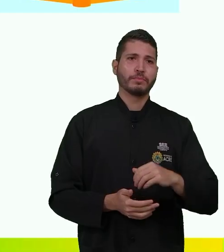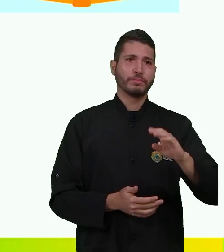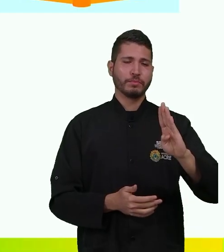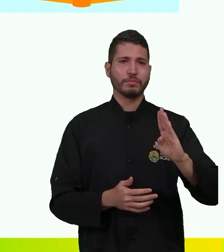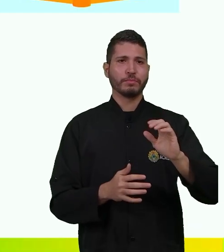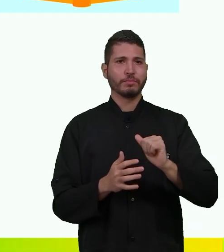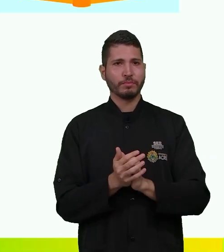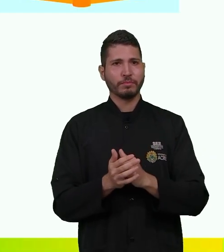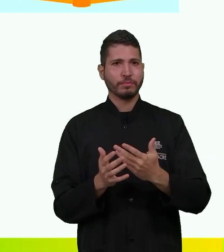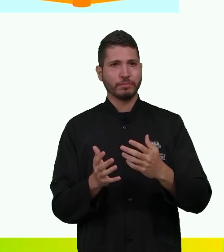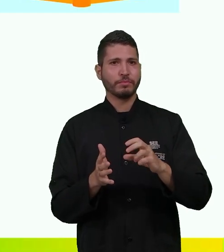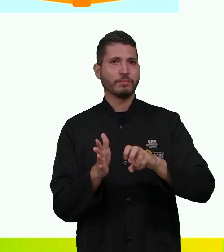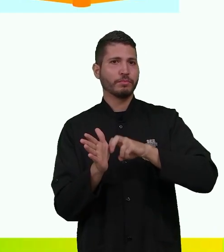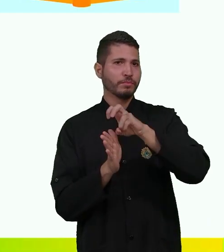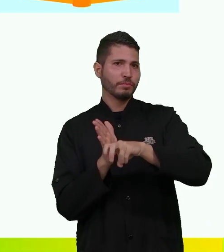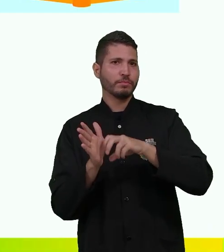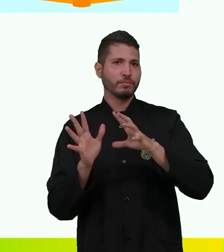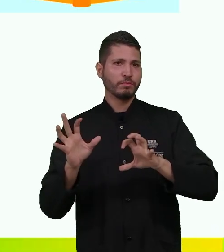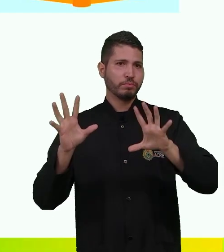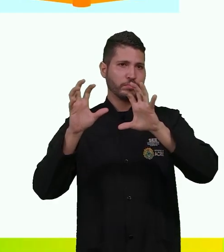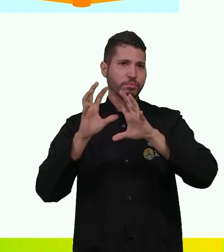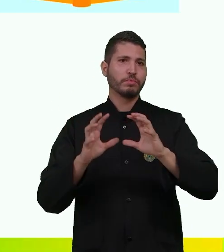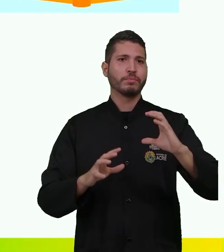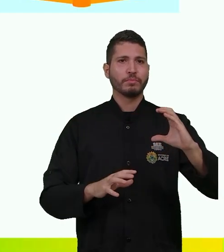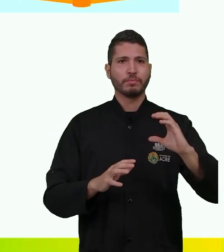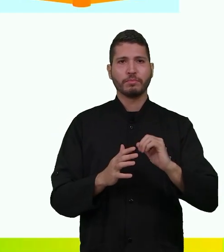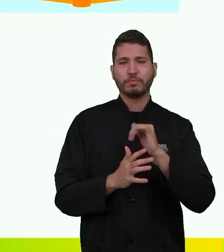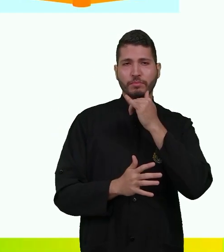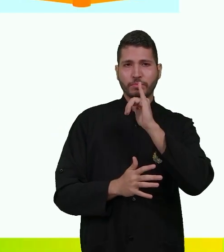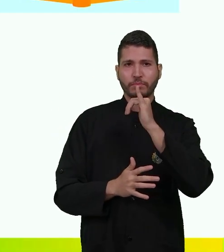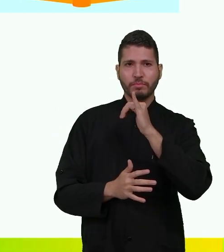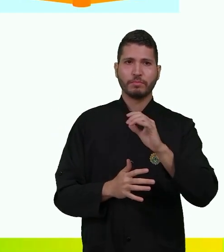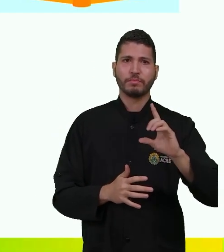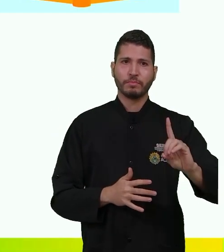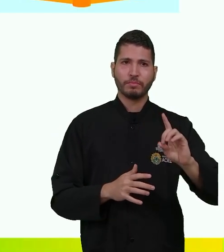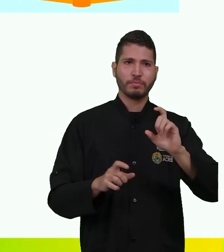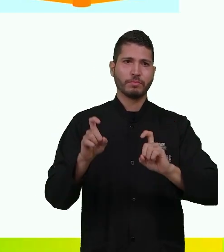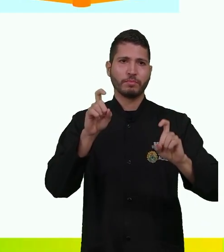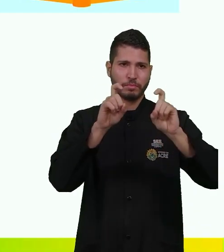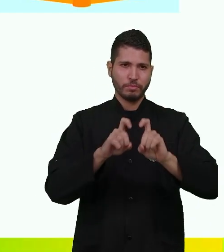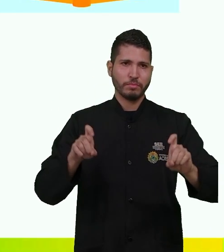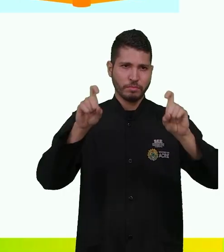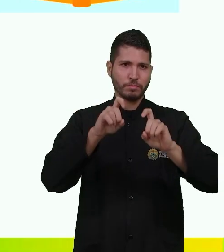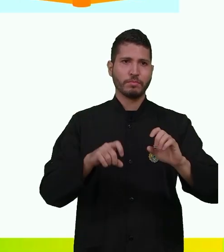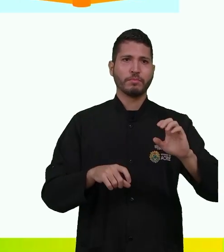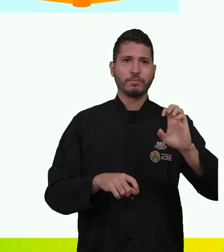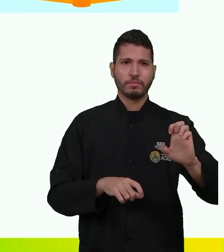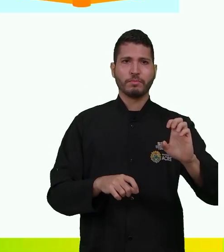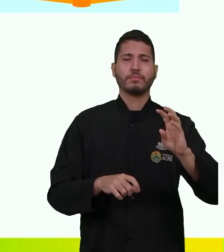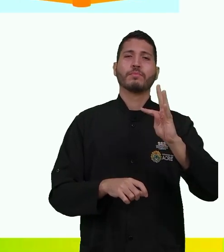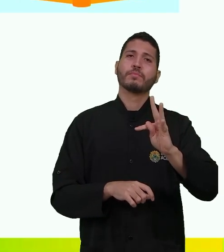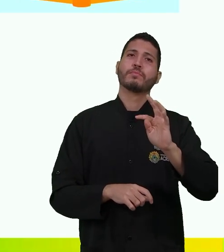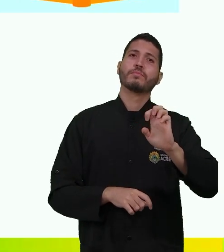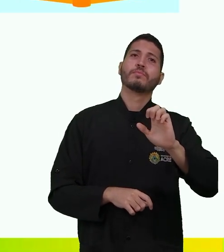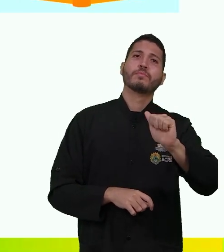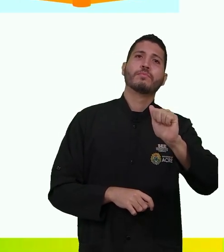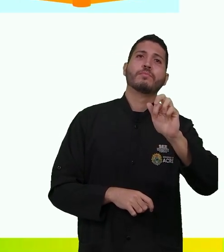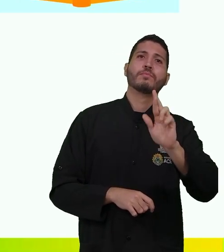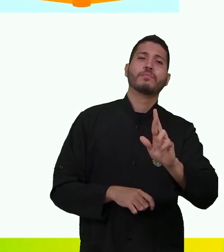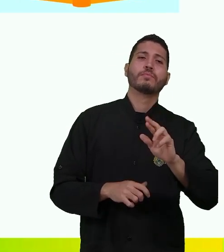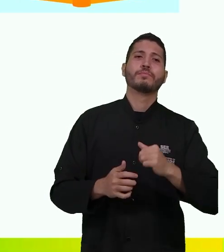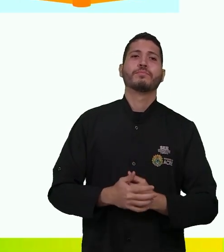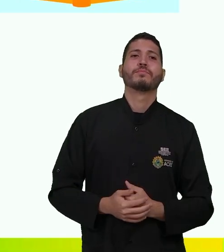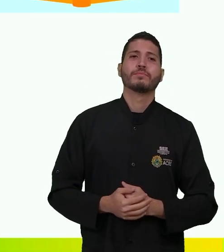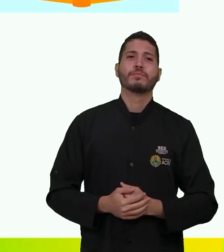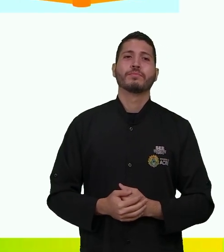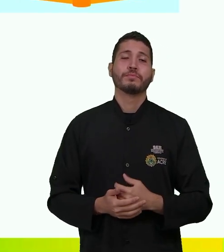a energia elétrica. Letra D, o computador. Ou letra E, o tear mecânico. Gente, o